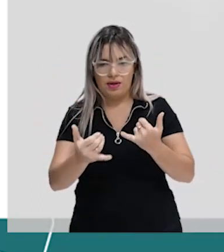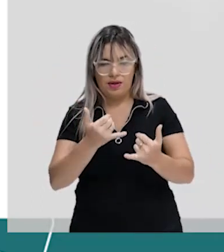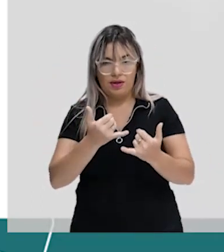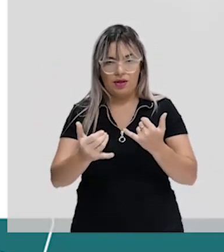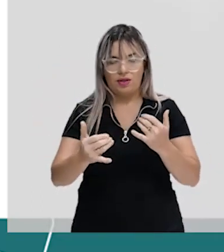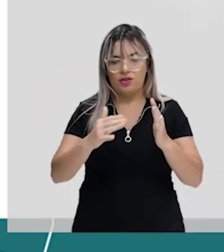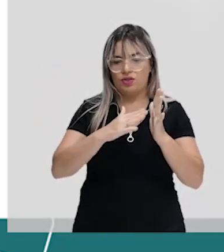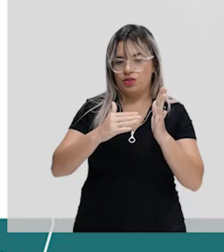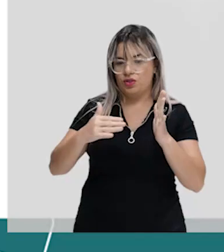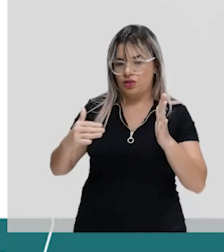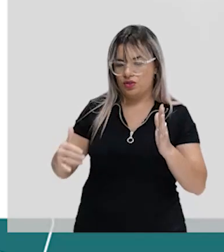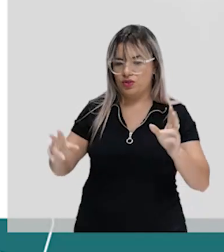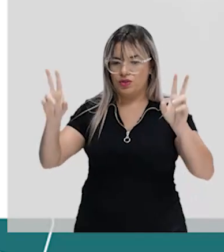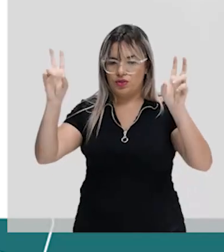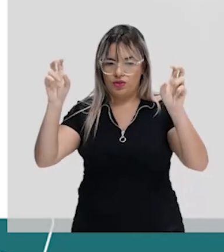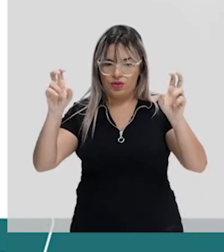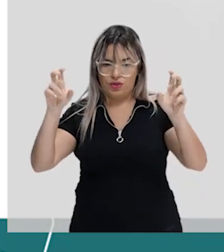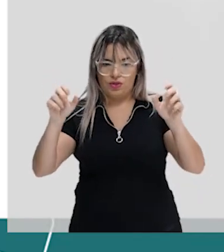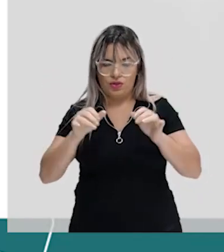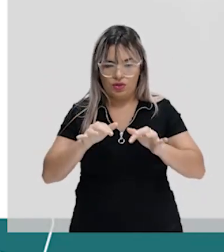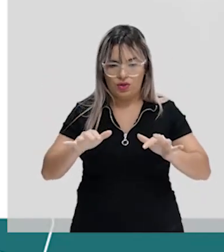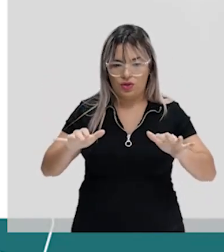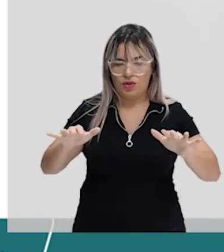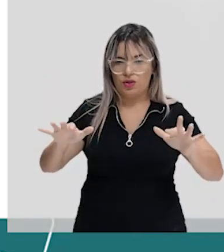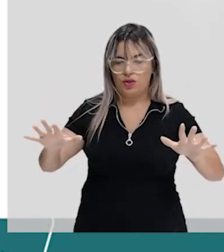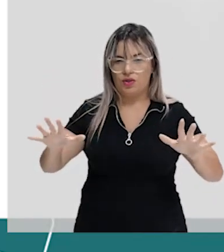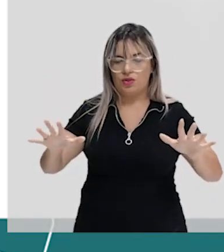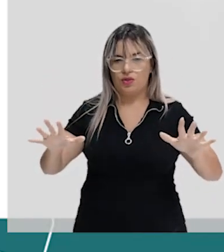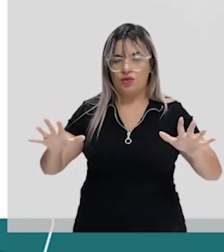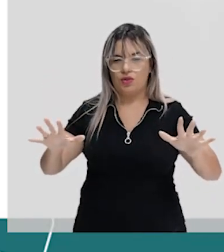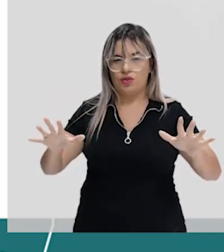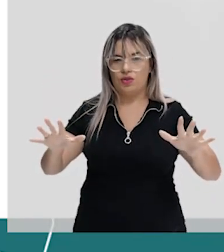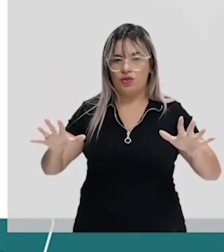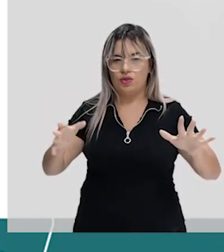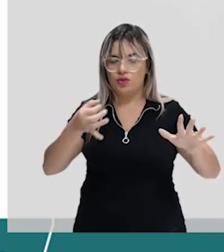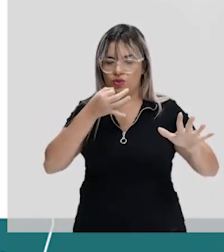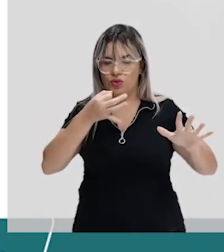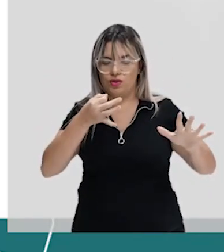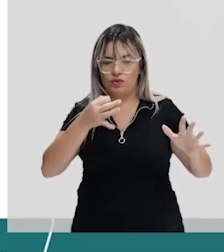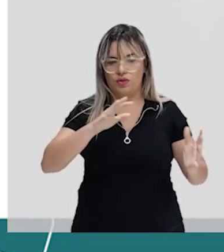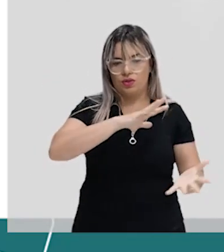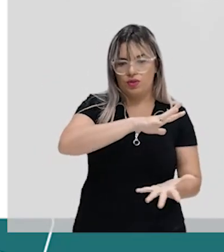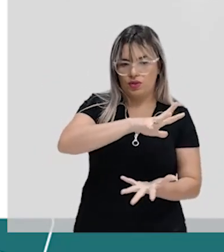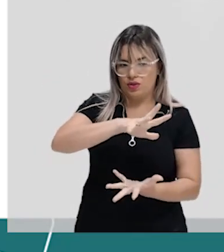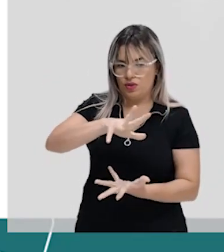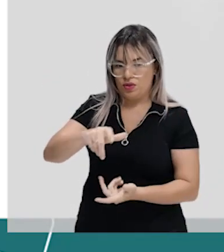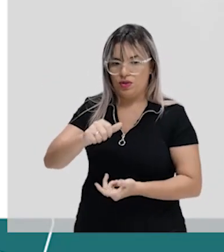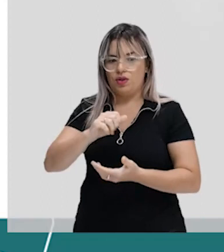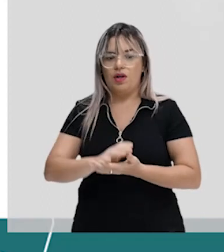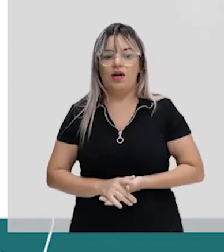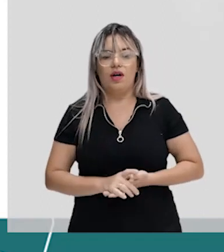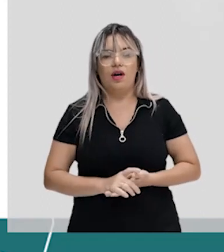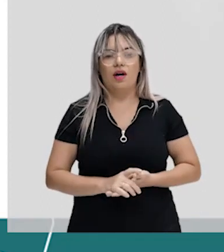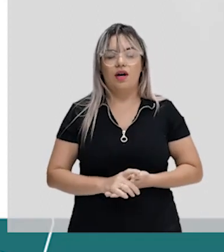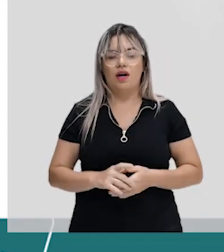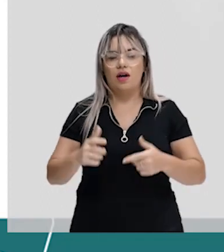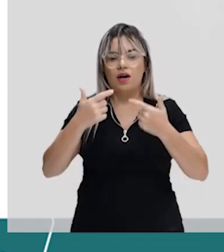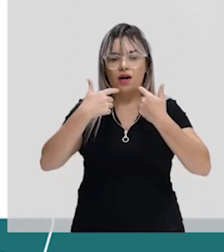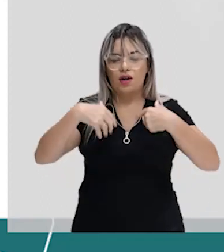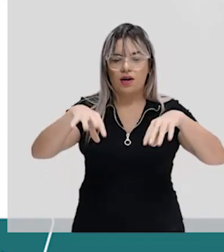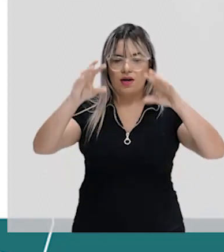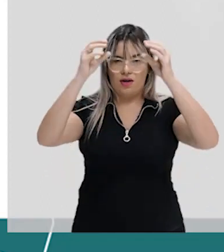temáticas e ainda compartilham estilos e visão de mundo. Tá bom? A linguagem do parnasianismo é baseada